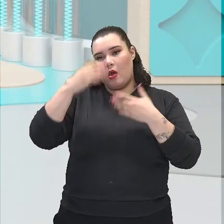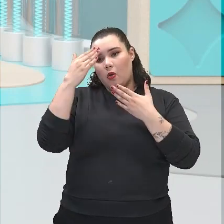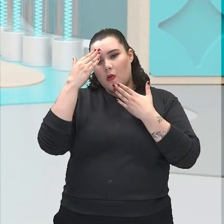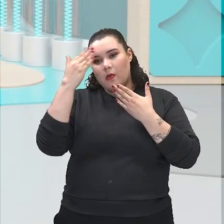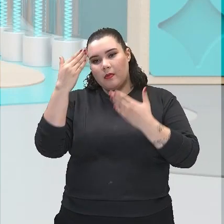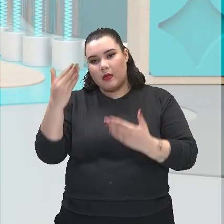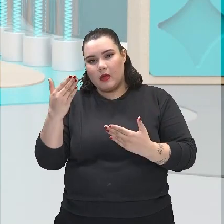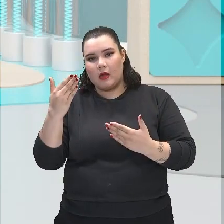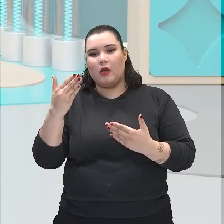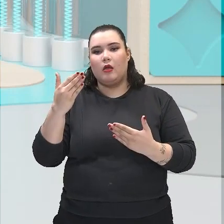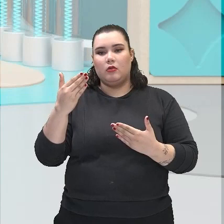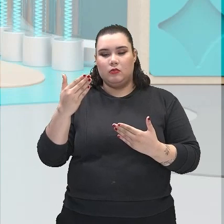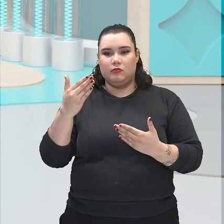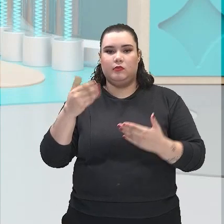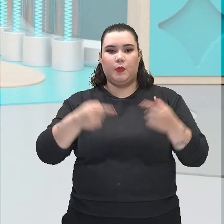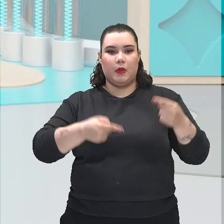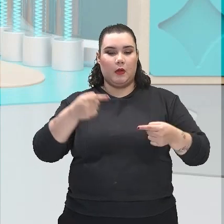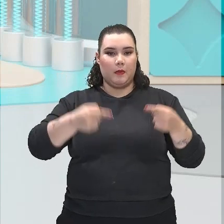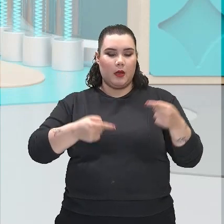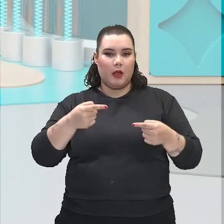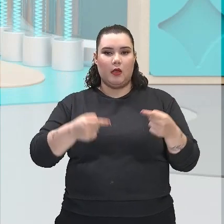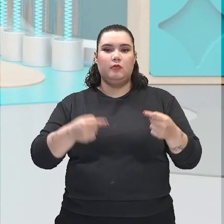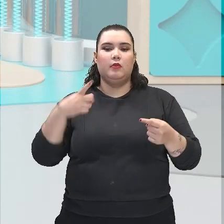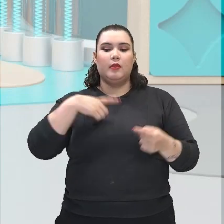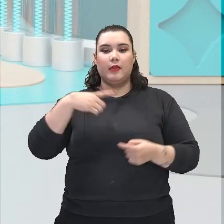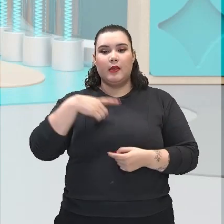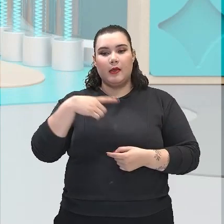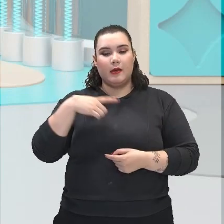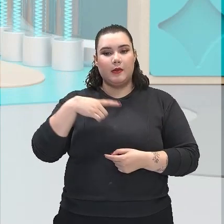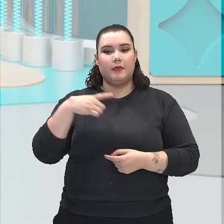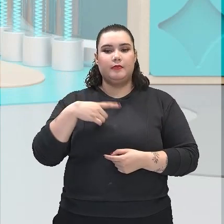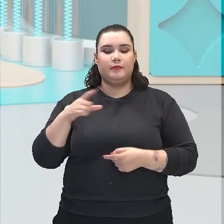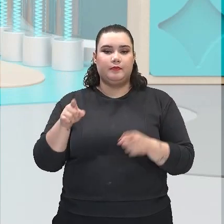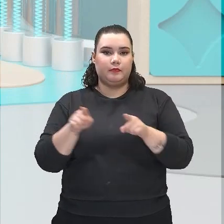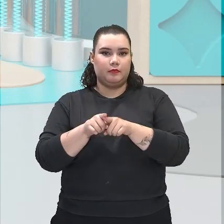agradecimentos, há debates em que nós podemos ter também